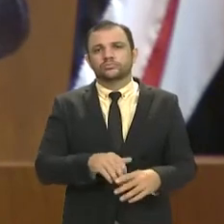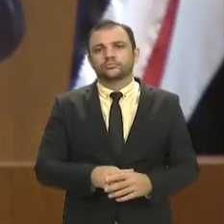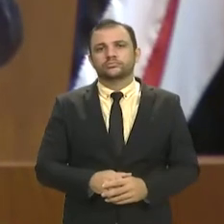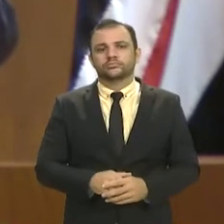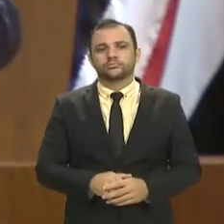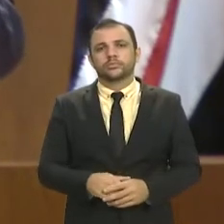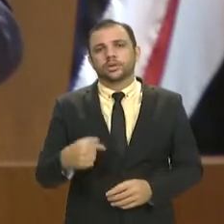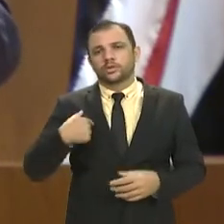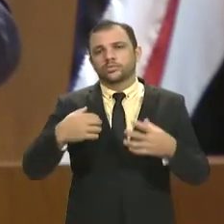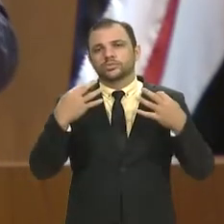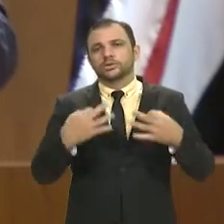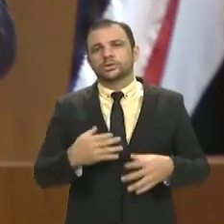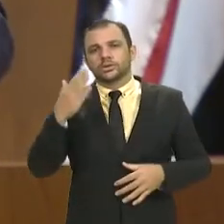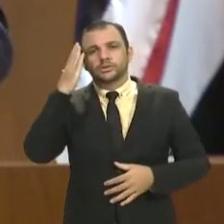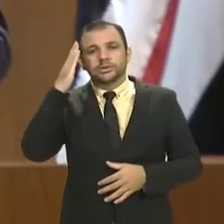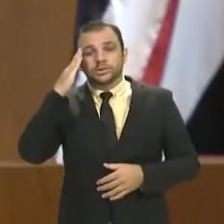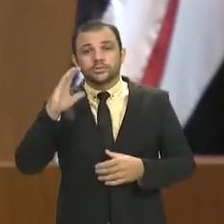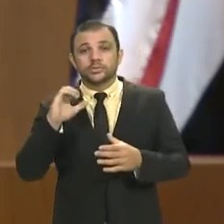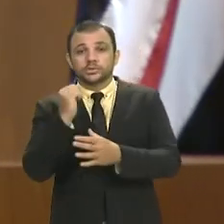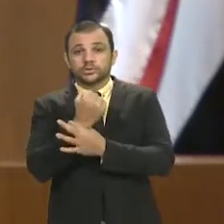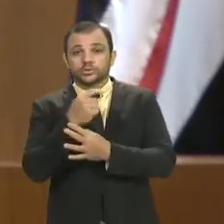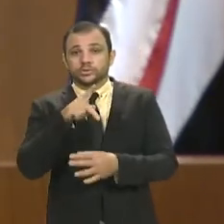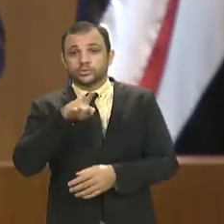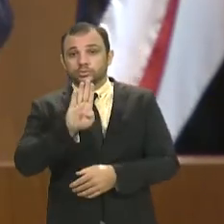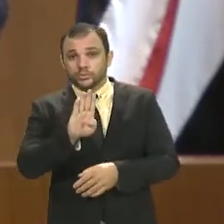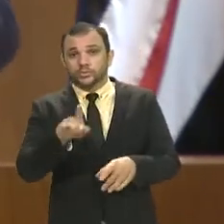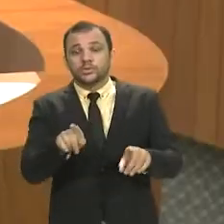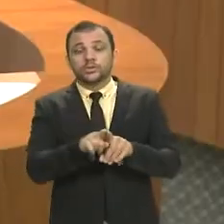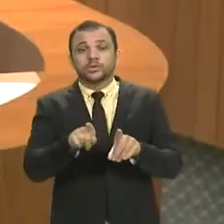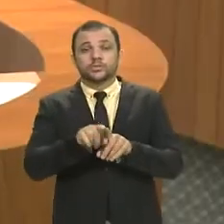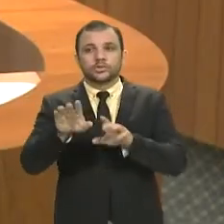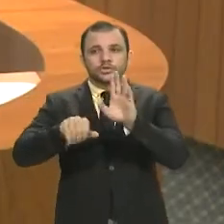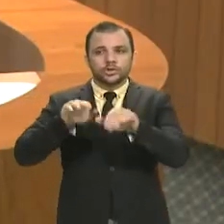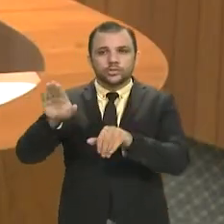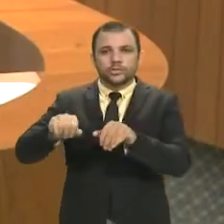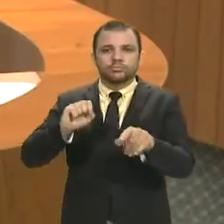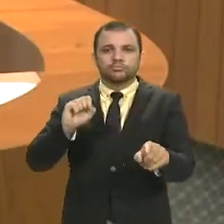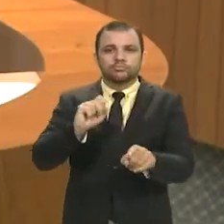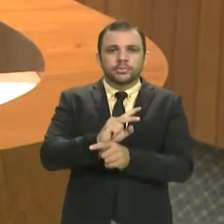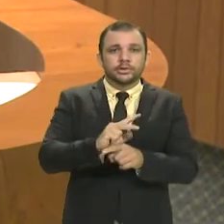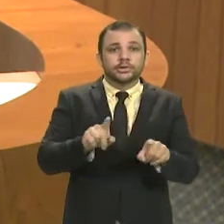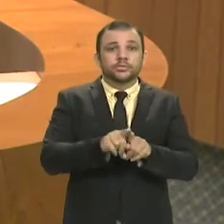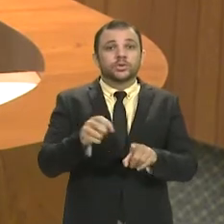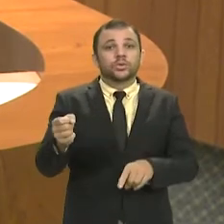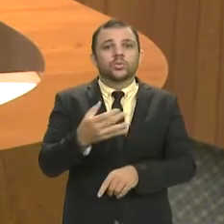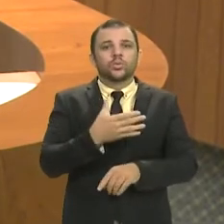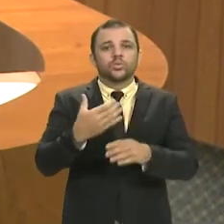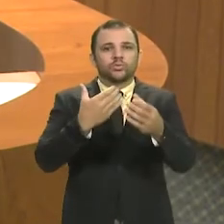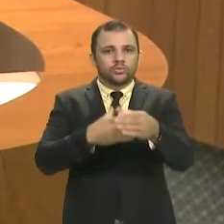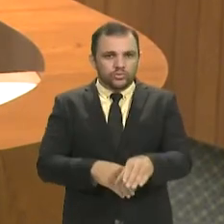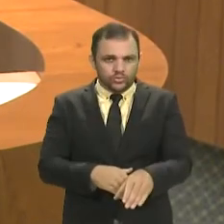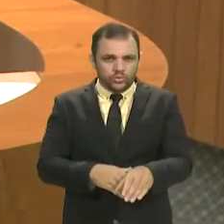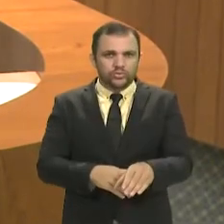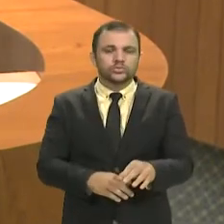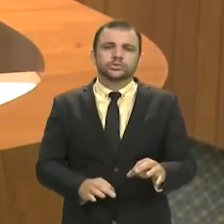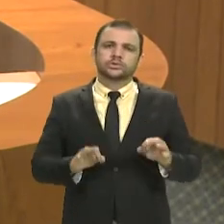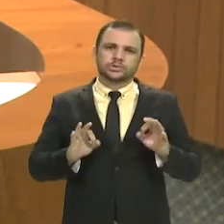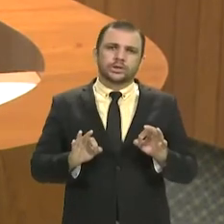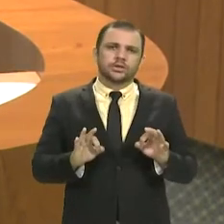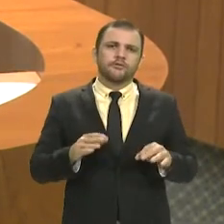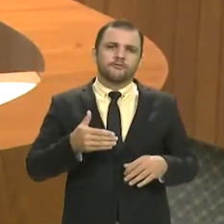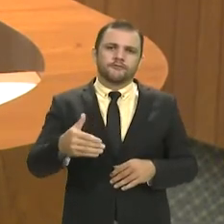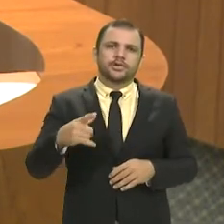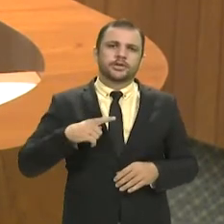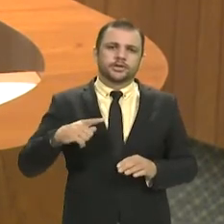que segurança pública, a nomeação dos aprovados e um novo concurso será a pauta das eleições